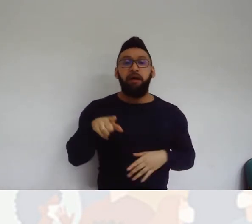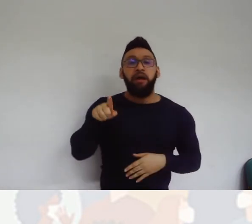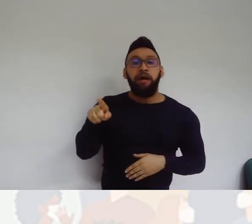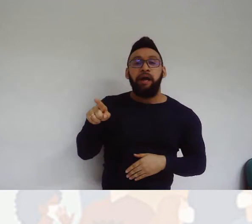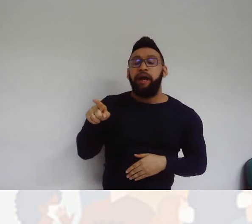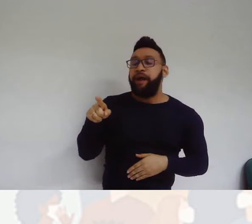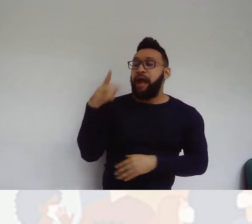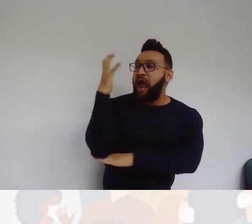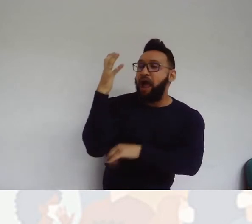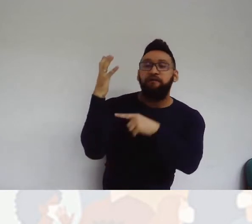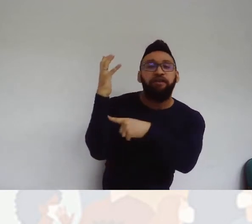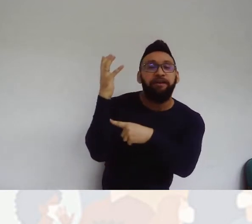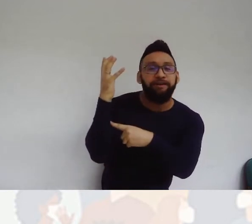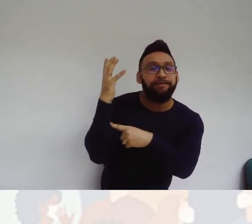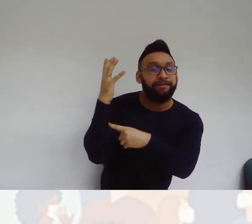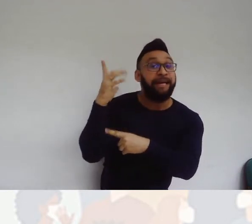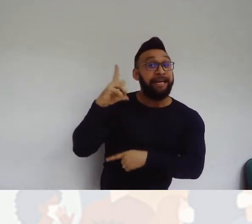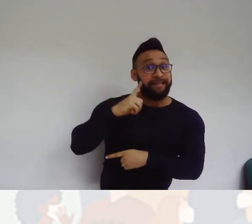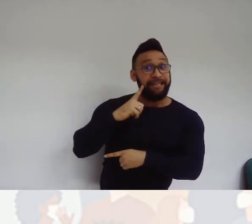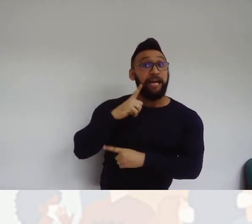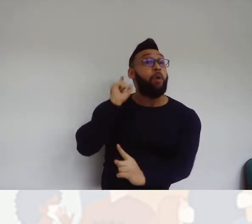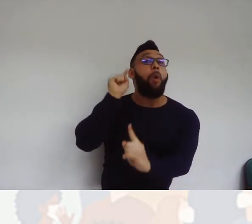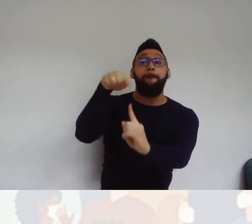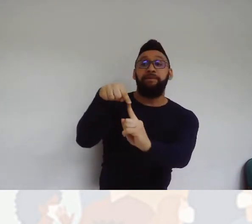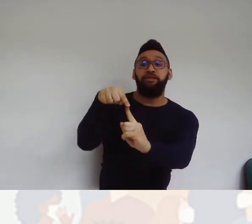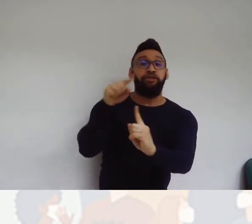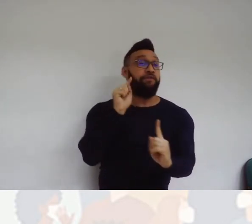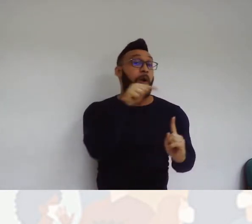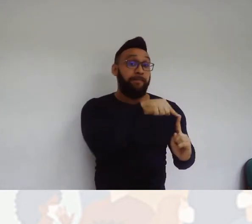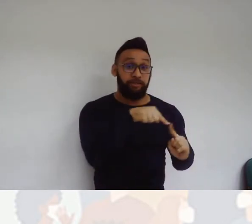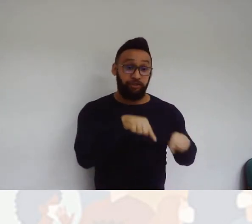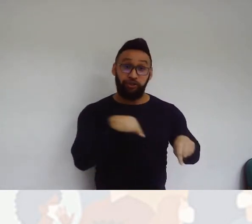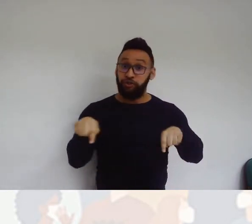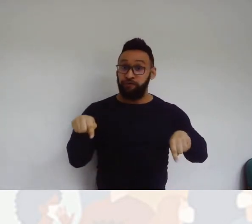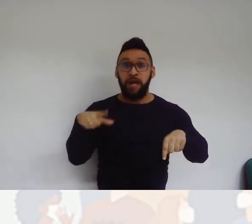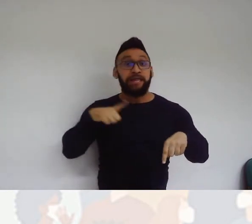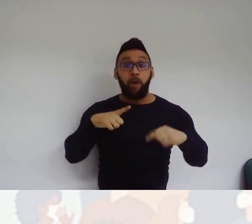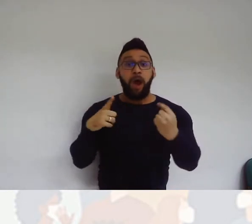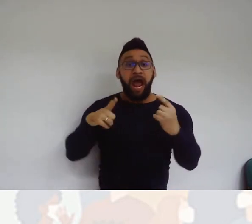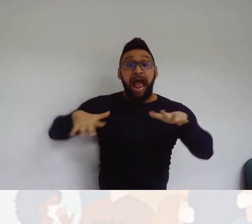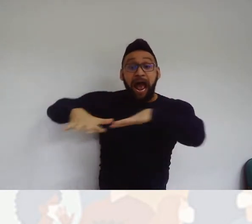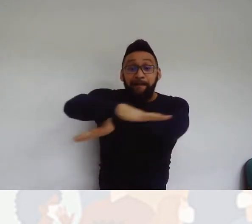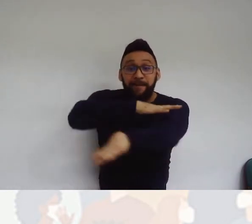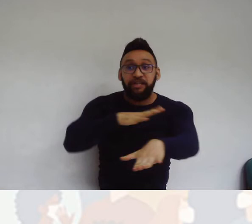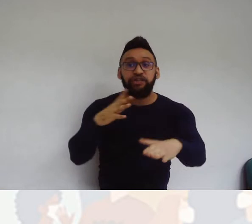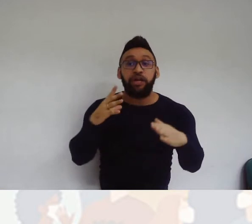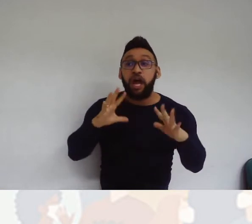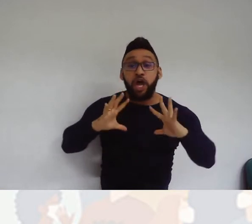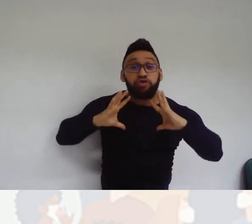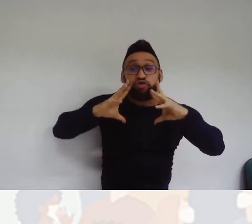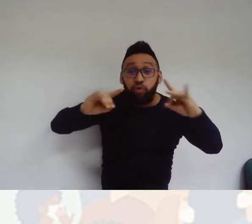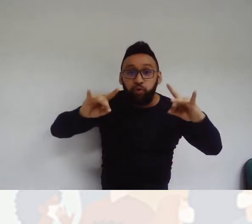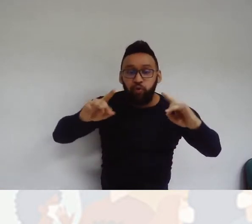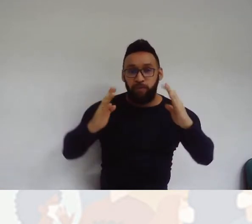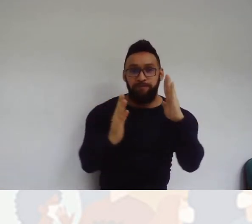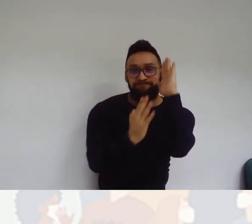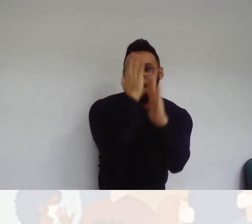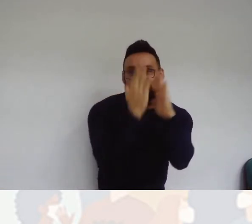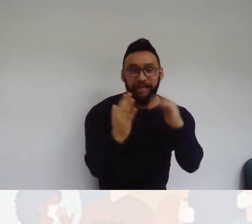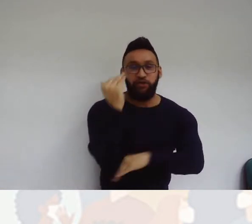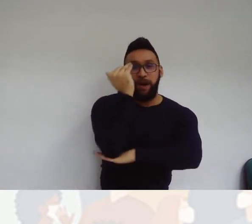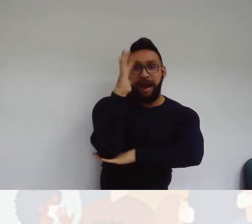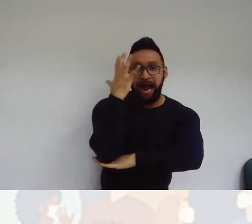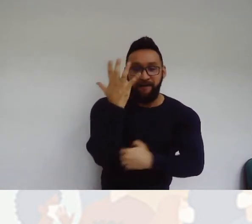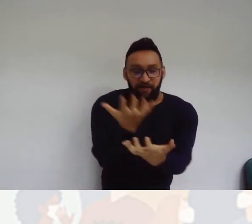fazer valer determinados sentidos a partir dos discursos com os quais